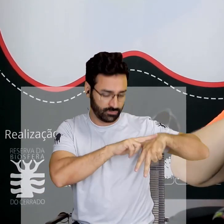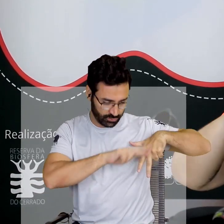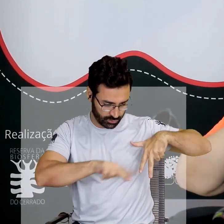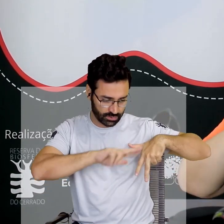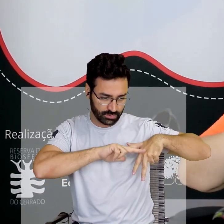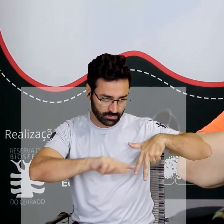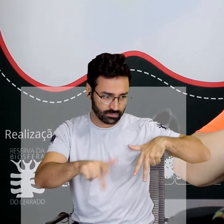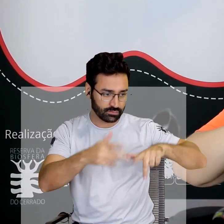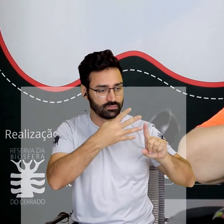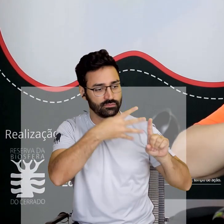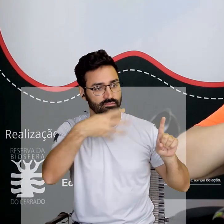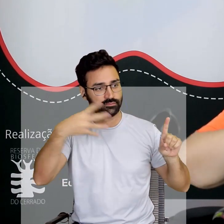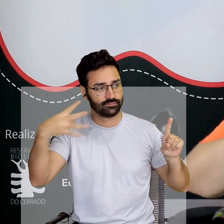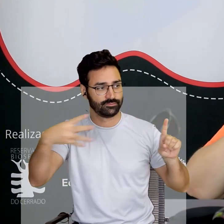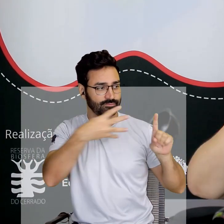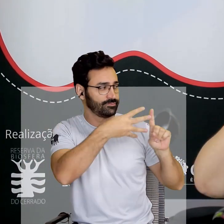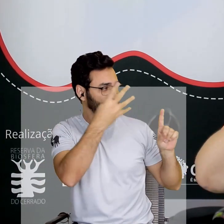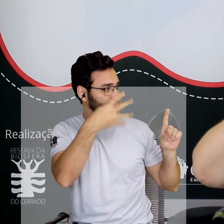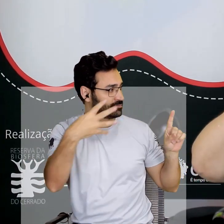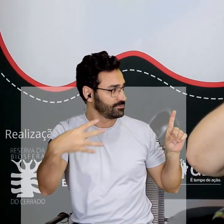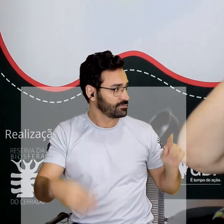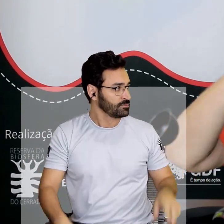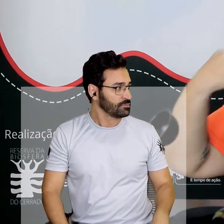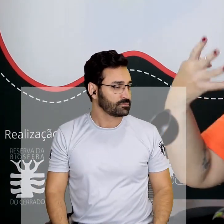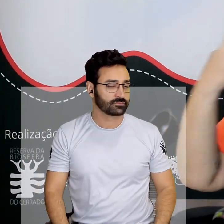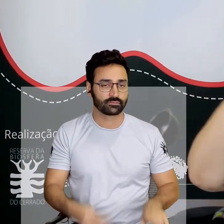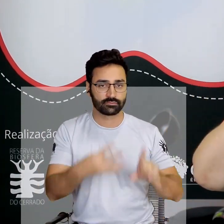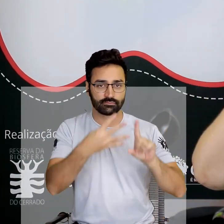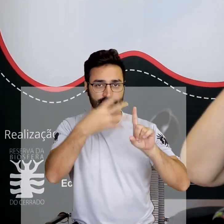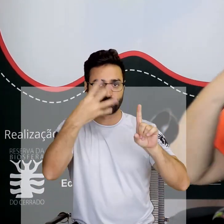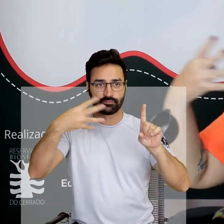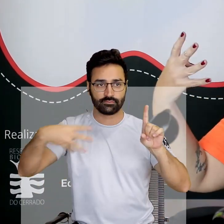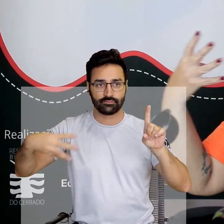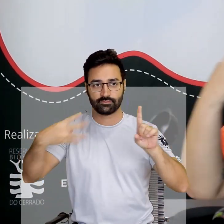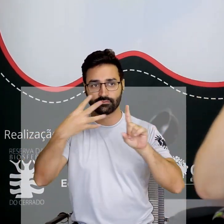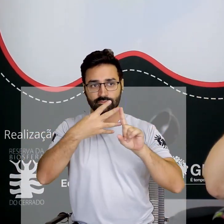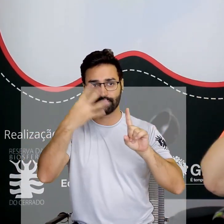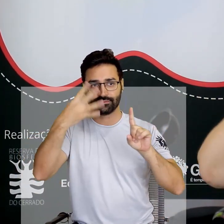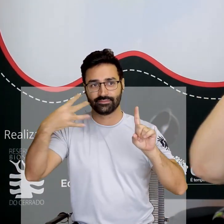diferença de gênero, né? Aos gêneros. LGBTQIA+.